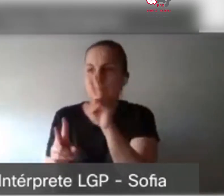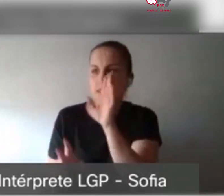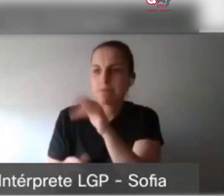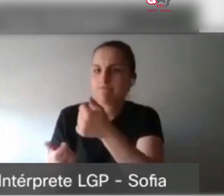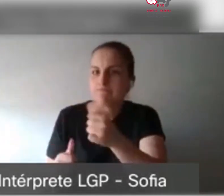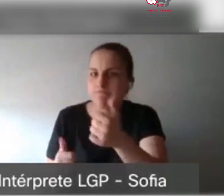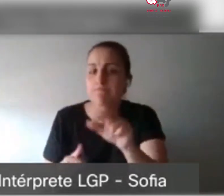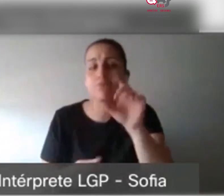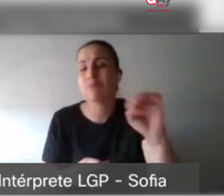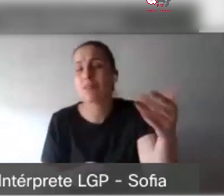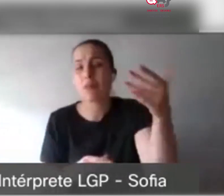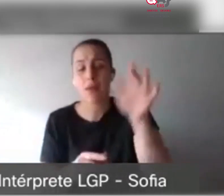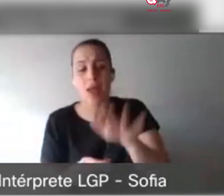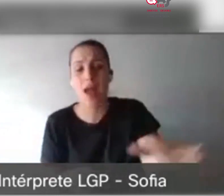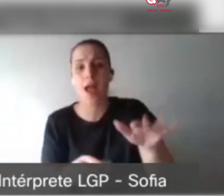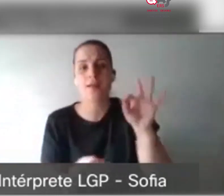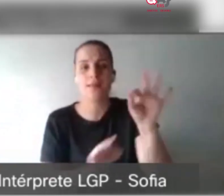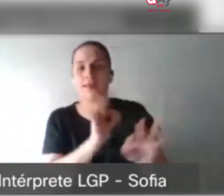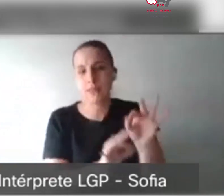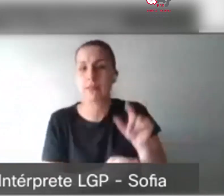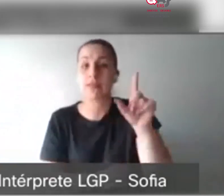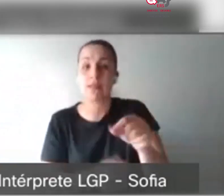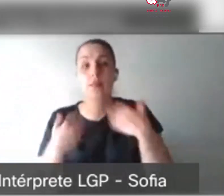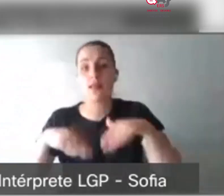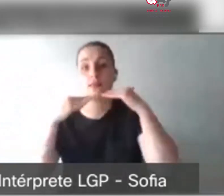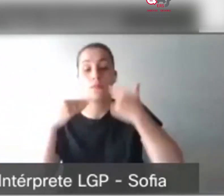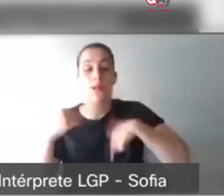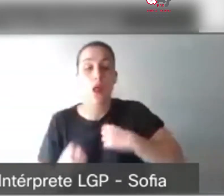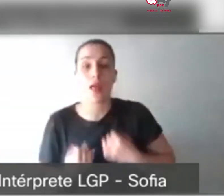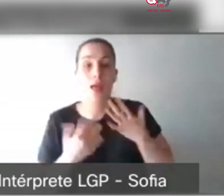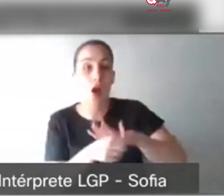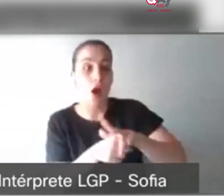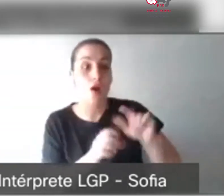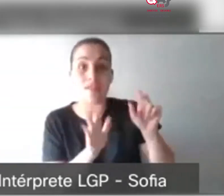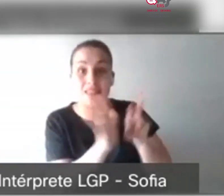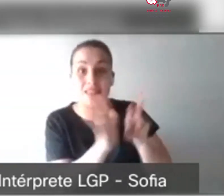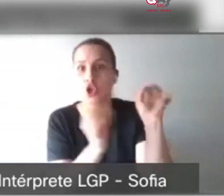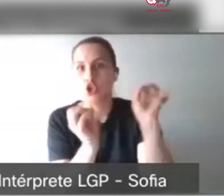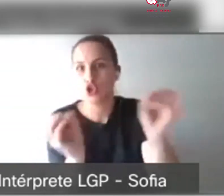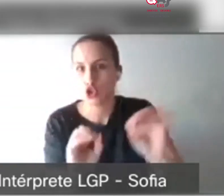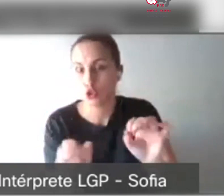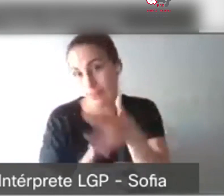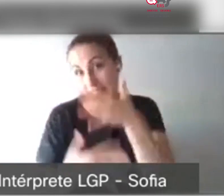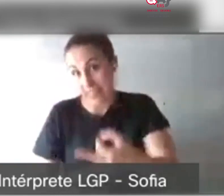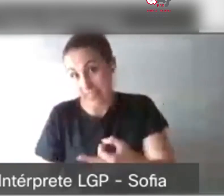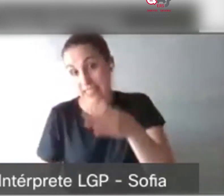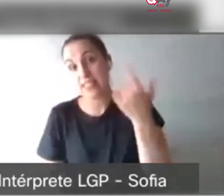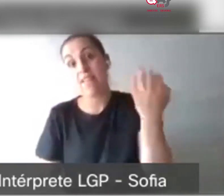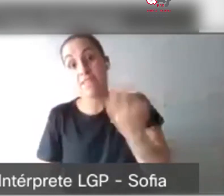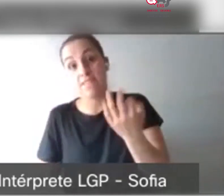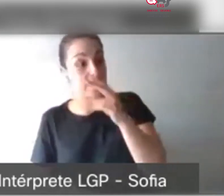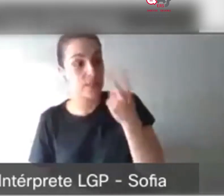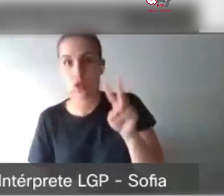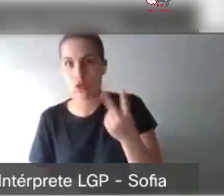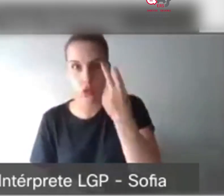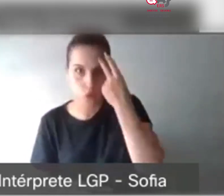particularmente nas áreas de tratamento, nas áreas de internamento, não tínhamos doentes infectados a entrar. E a verdade é que, se nós olharmos para estes 2 anos, foram